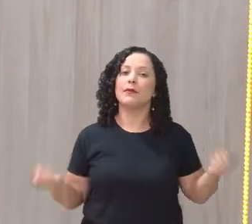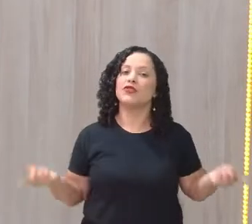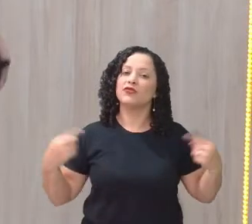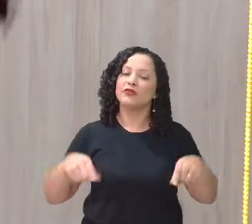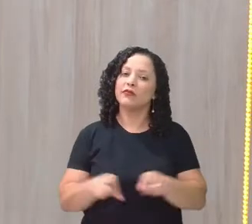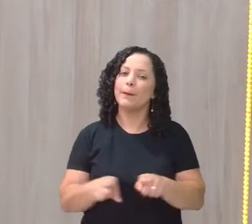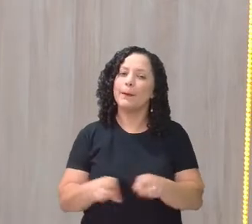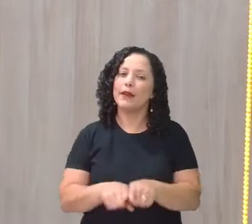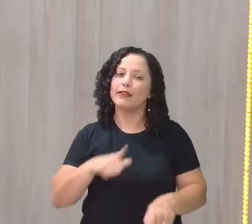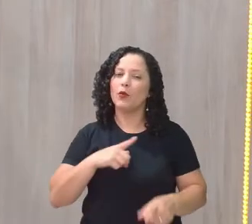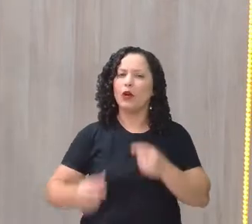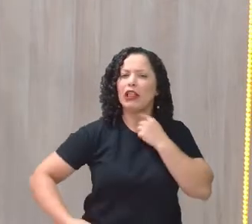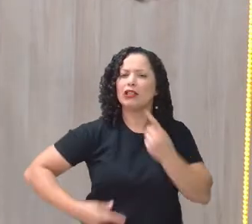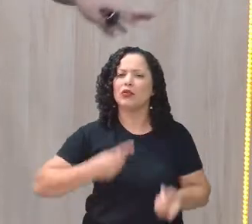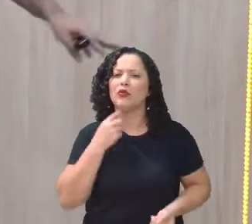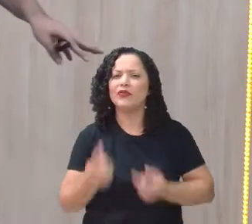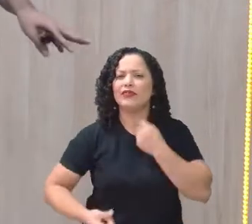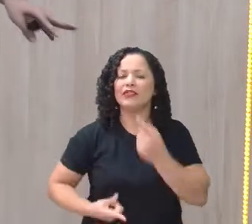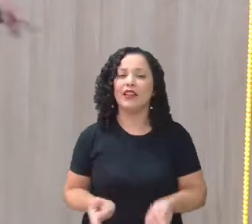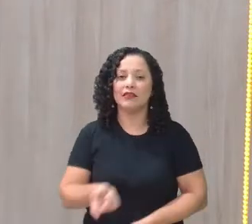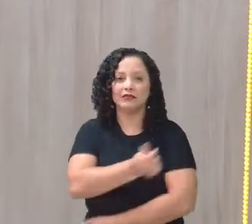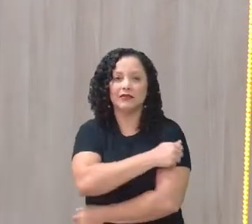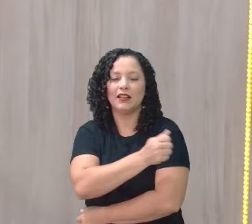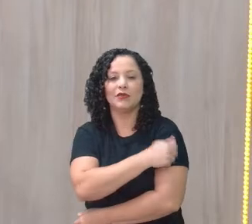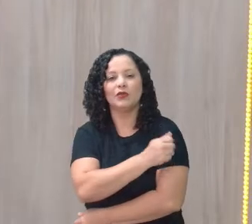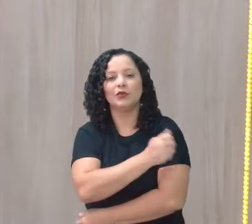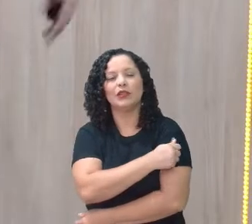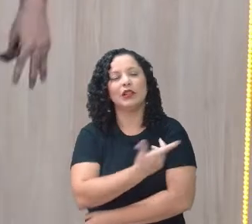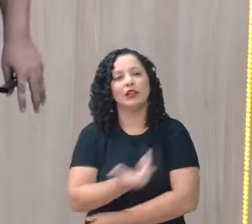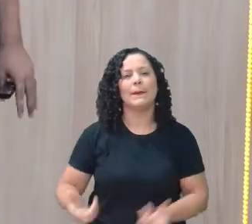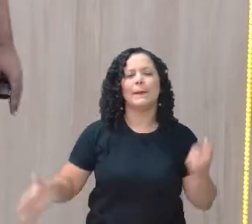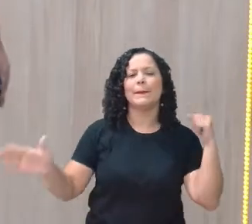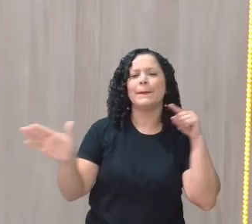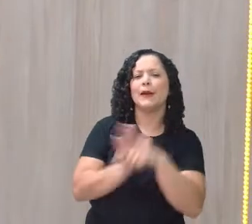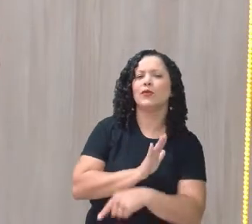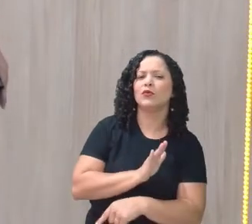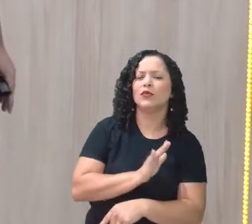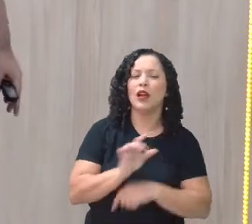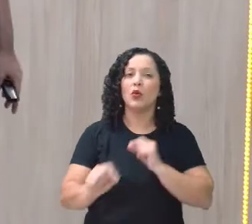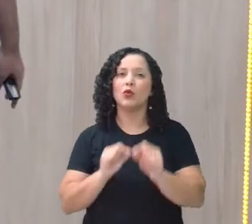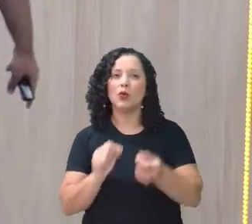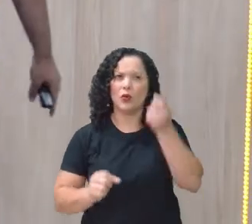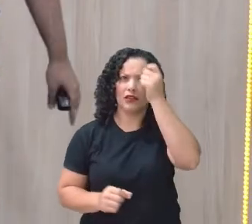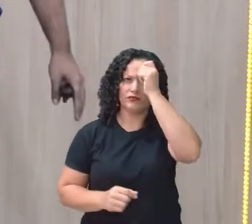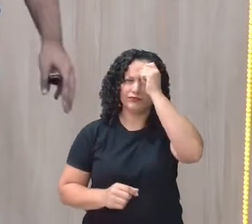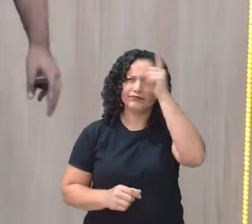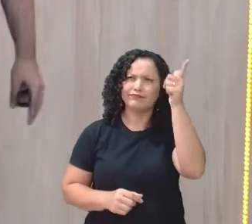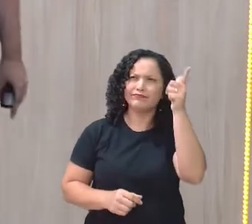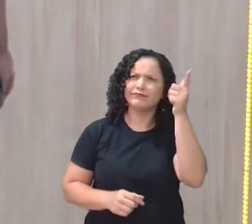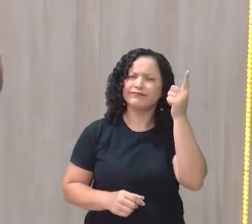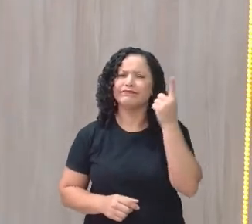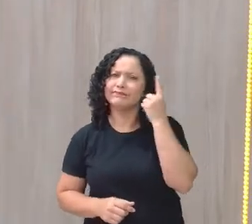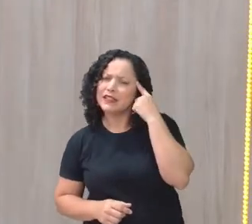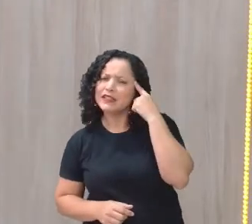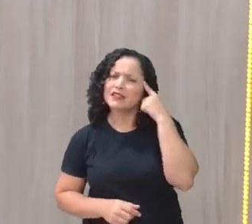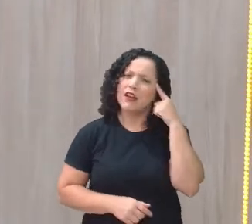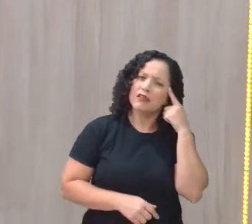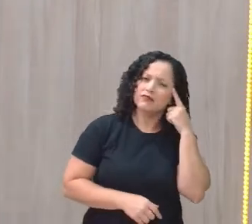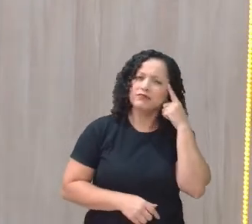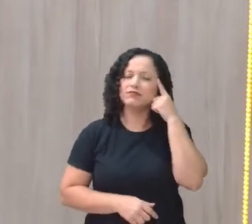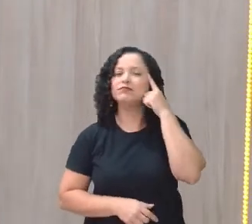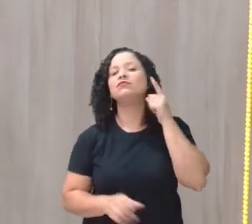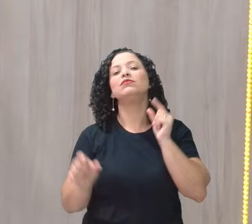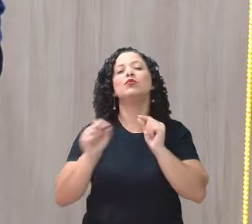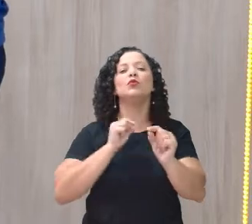uma dúvida da nossa queridíssima aluna, pode ter sido uma dúvida que você também ficou na nossa aula, quando a gente falou